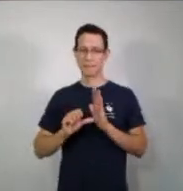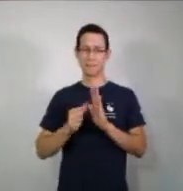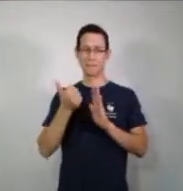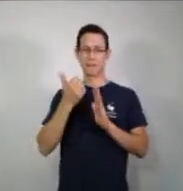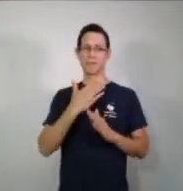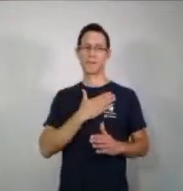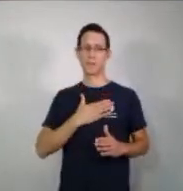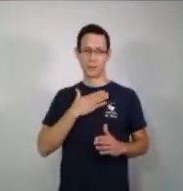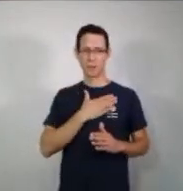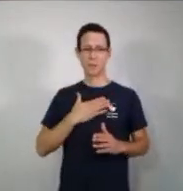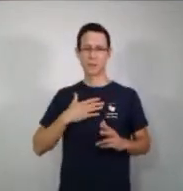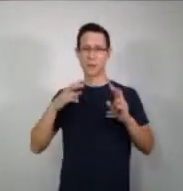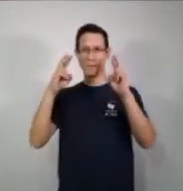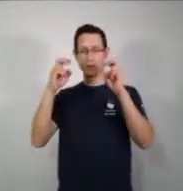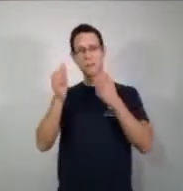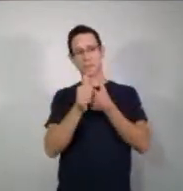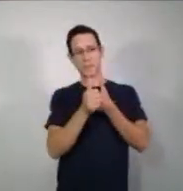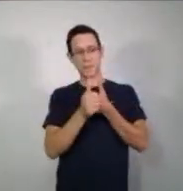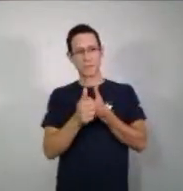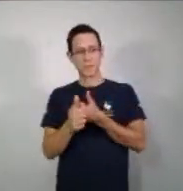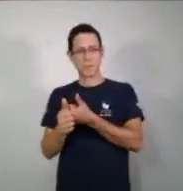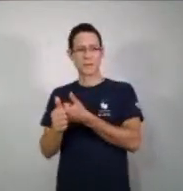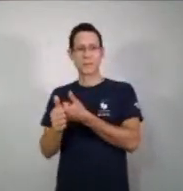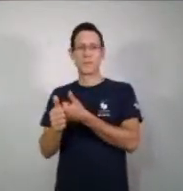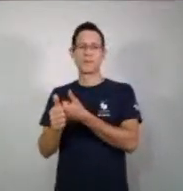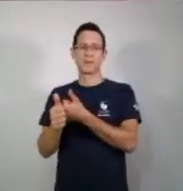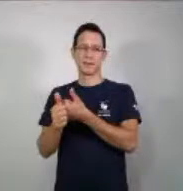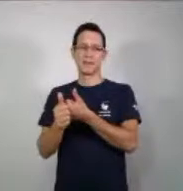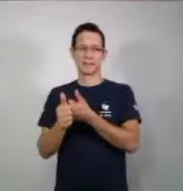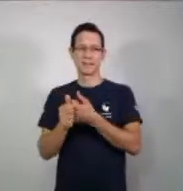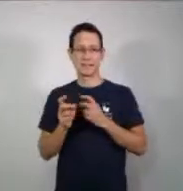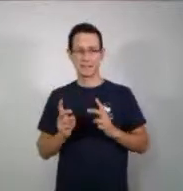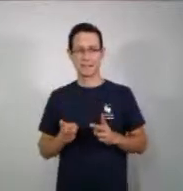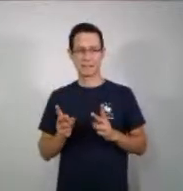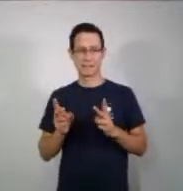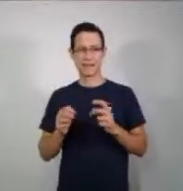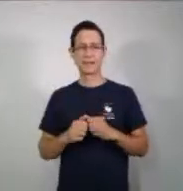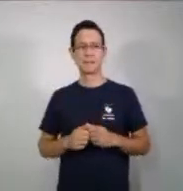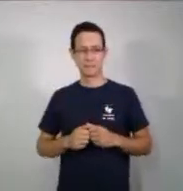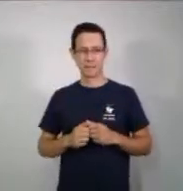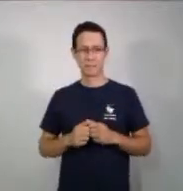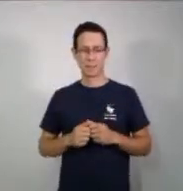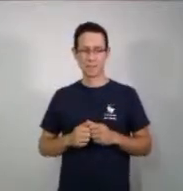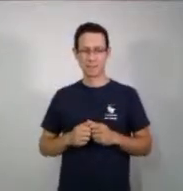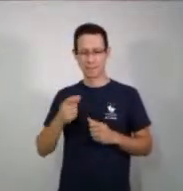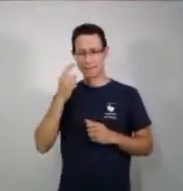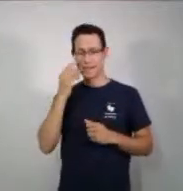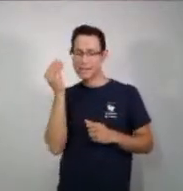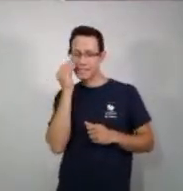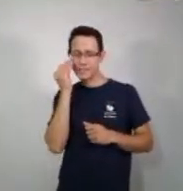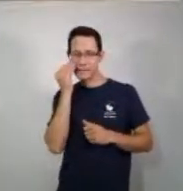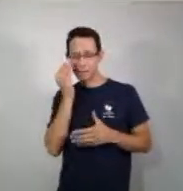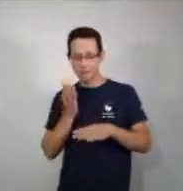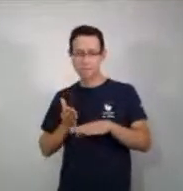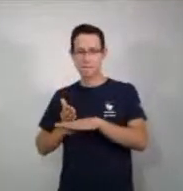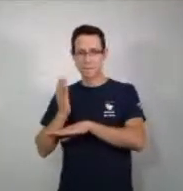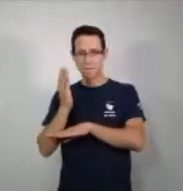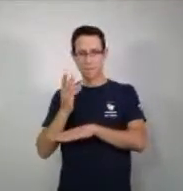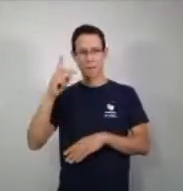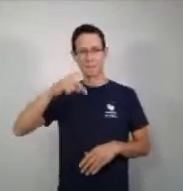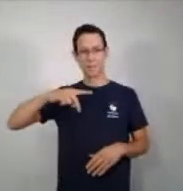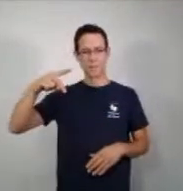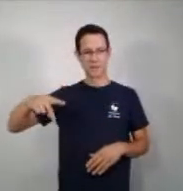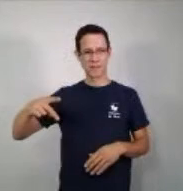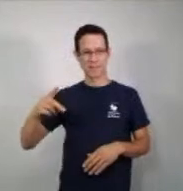é, foi o tema que acompanhou ele, né. Enfim, quando ele fez um concurso para ser professor titular do